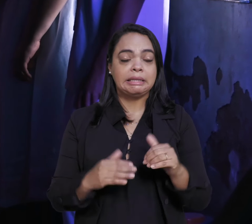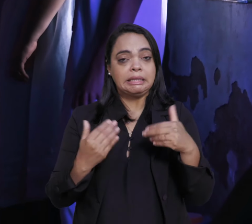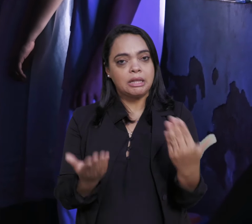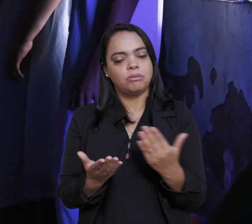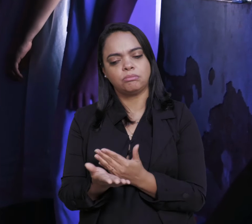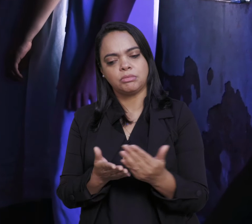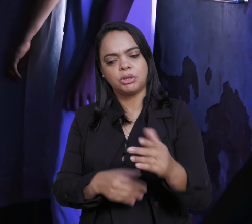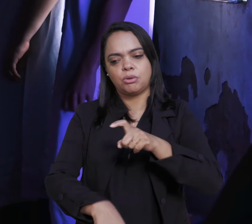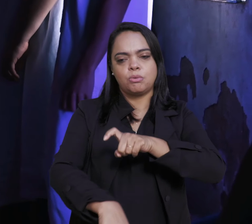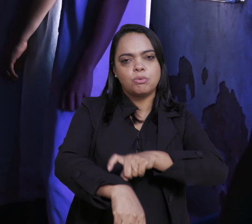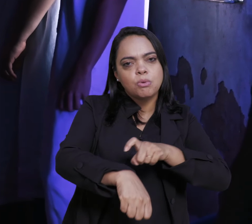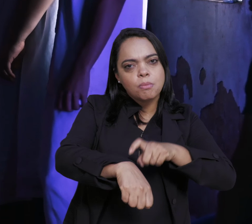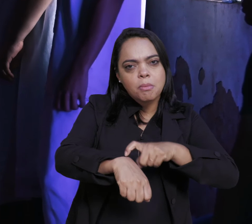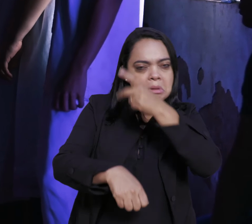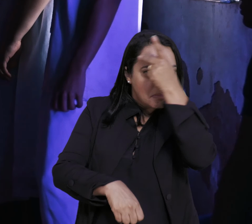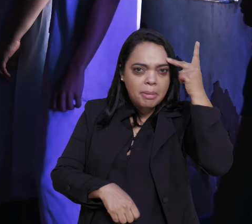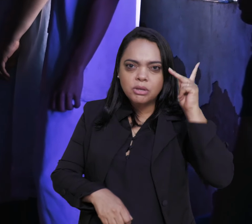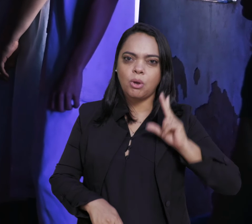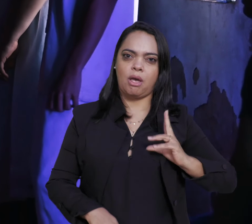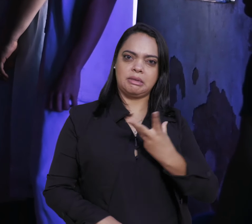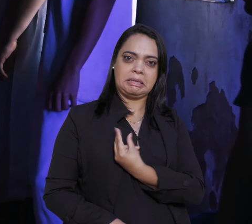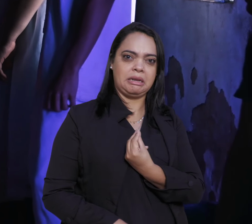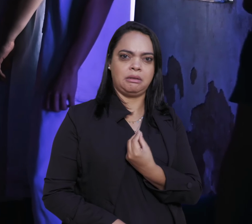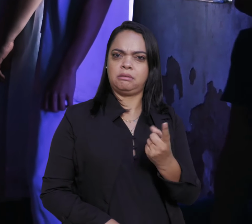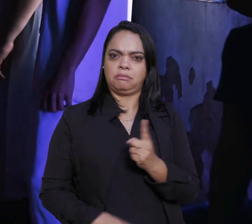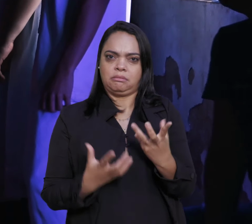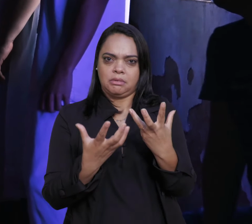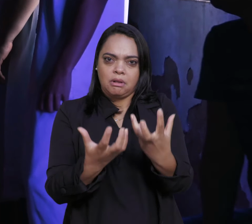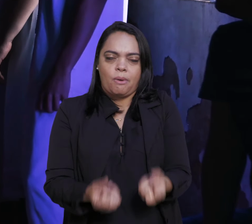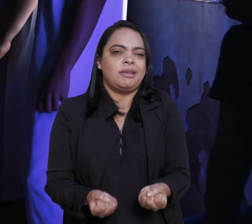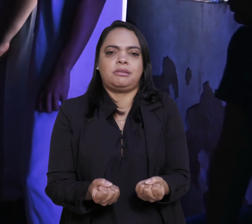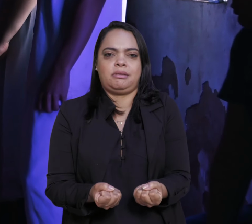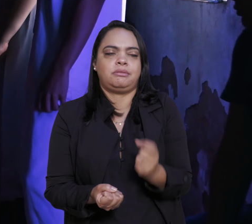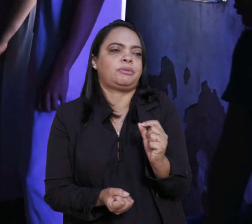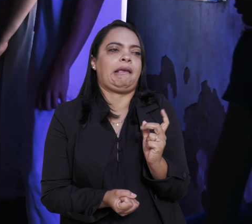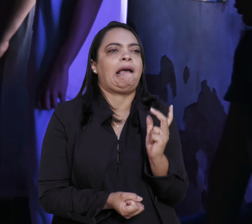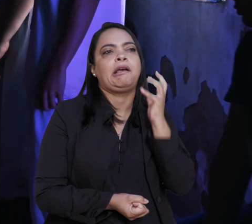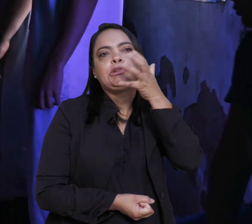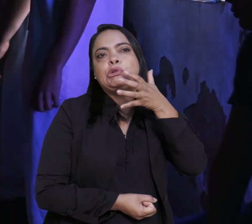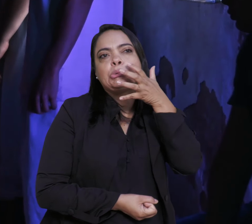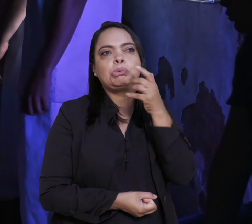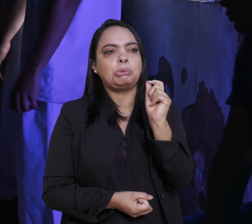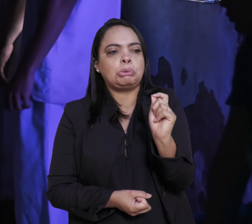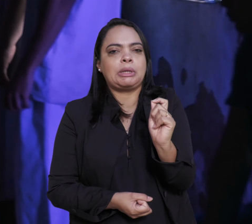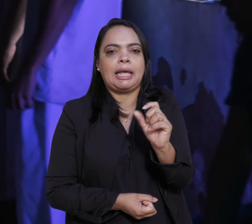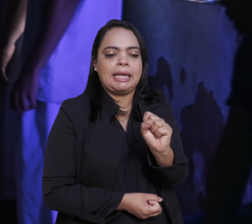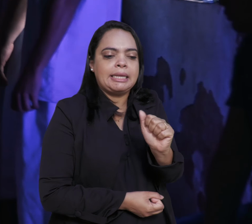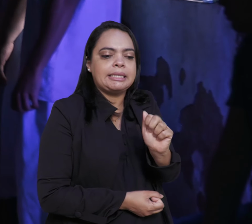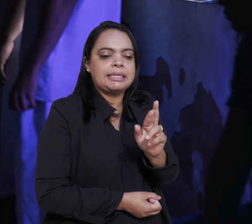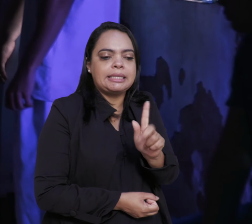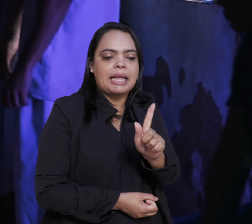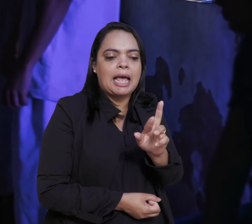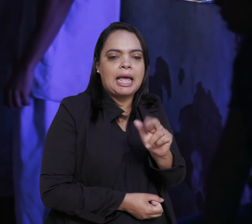Então, a partir do momento que as pessoas trans, elas não aceitam mais esse discurso que o sagrado